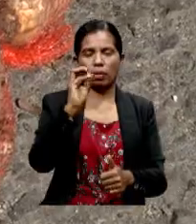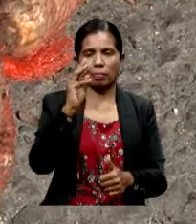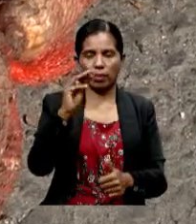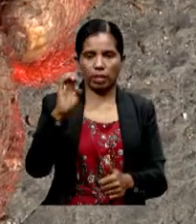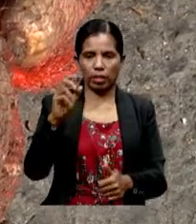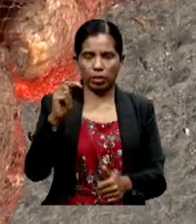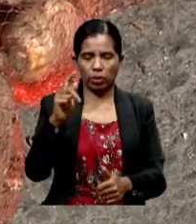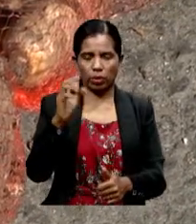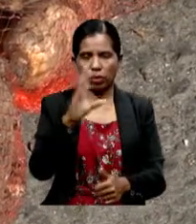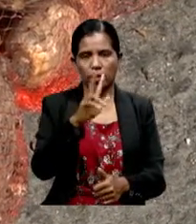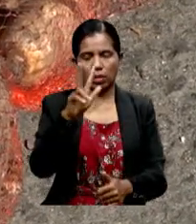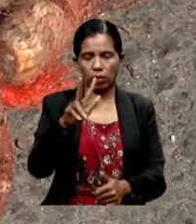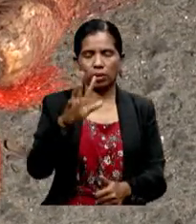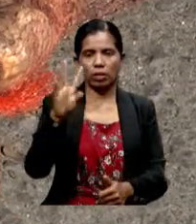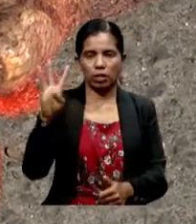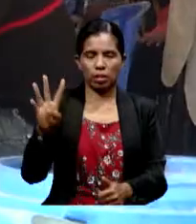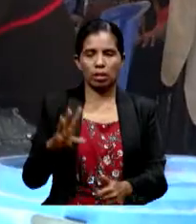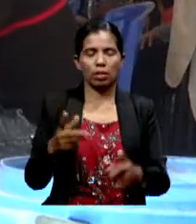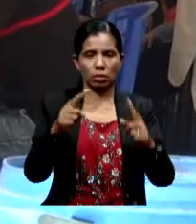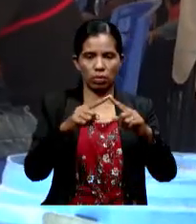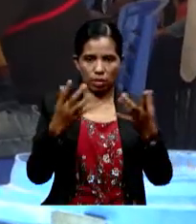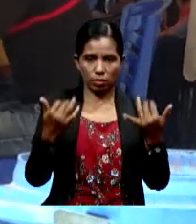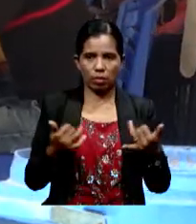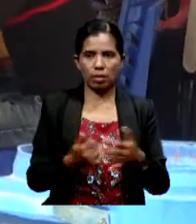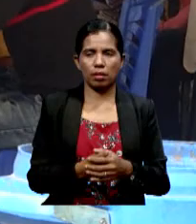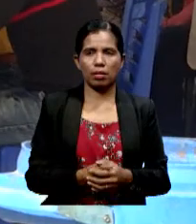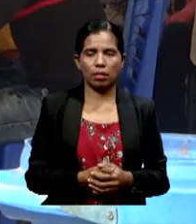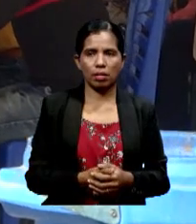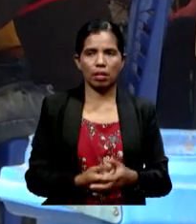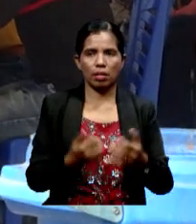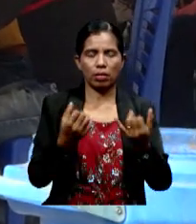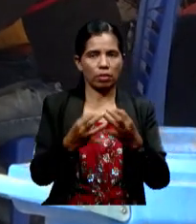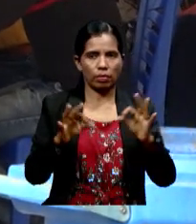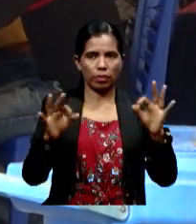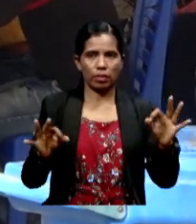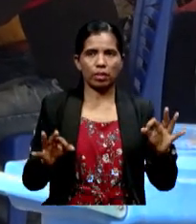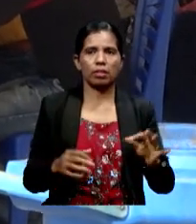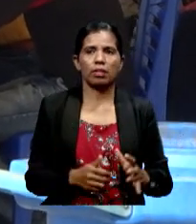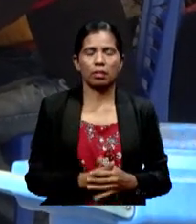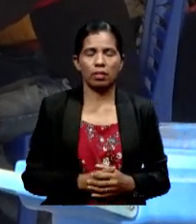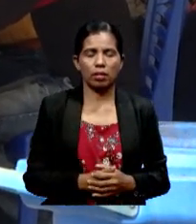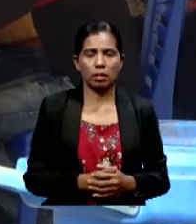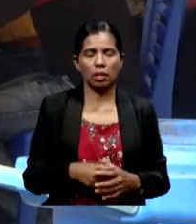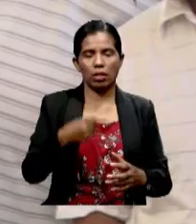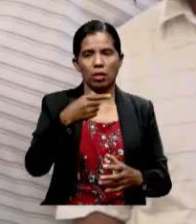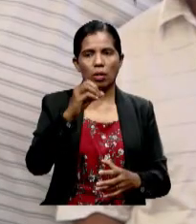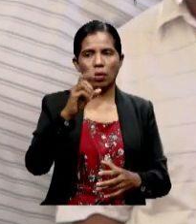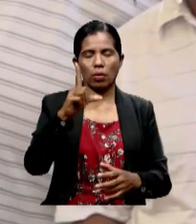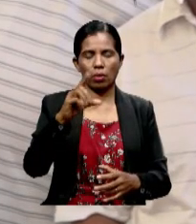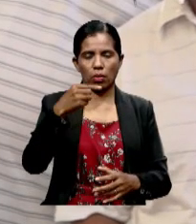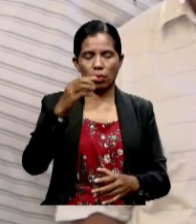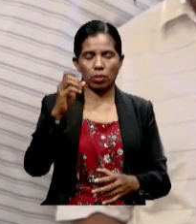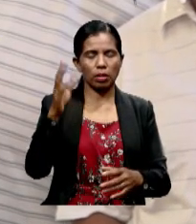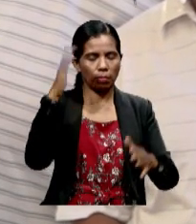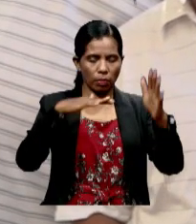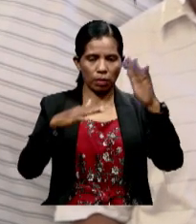Leste, fomento 3, fomento 2, fomento 1, meto ia Moris Fum, agora remata, estamos a Baia Golgota, se não é problemas, né, nessa, estamos